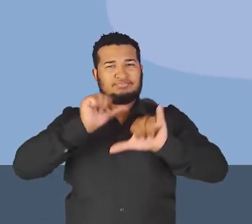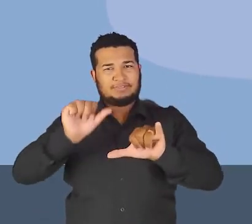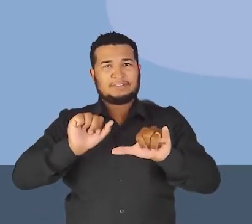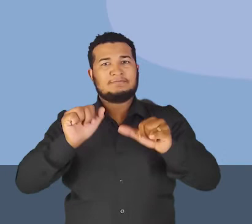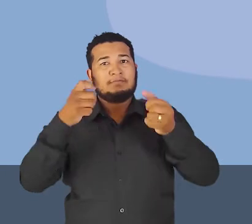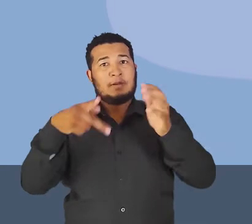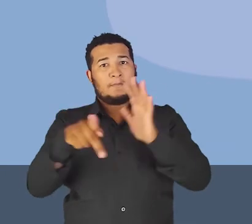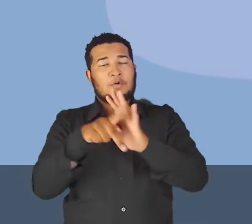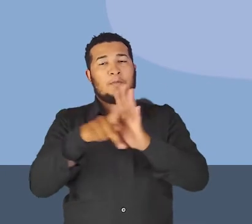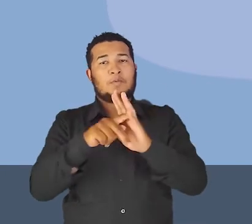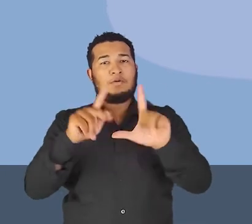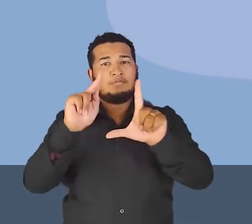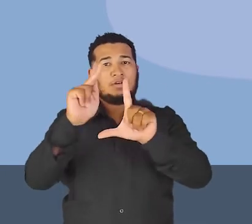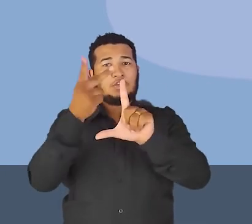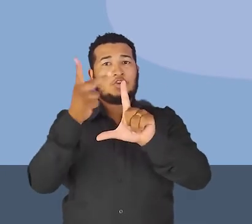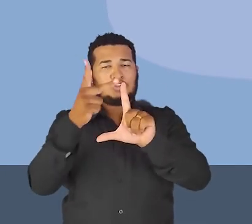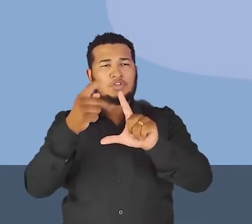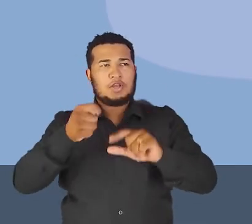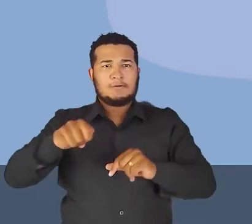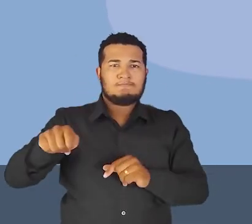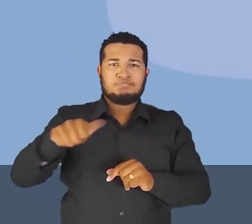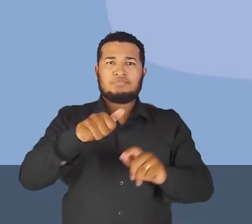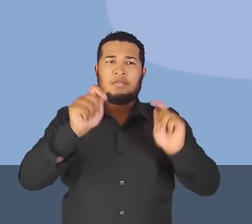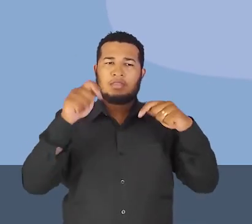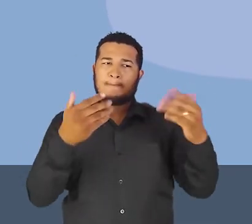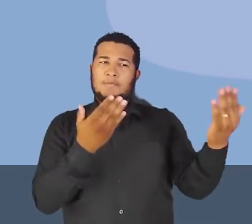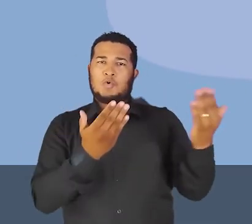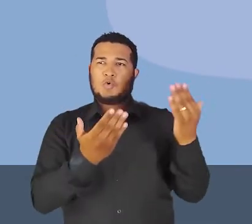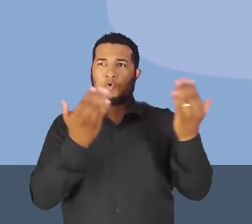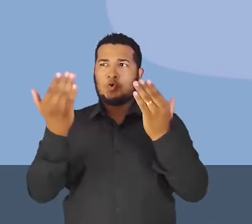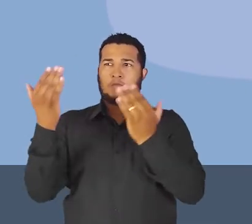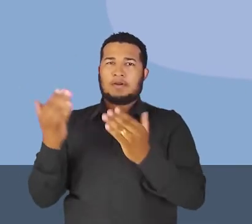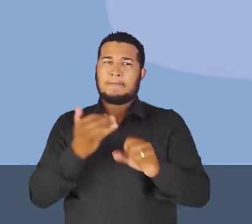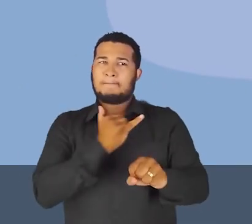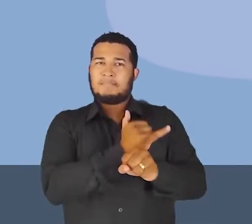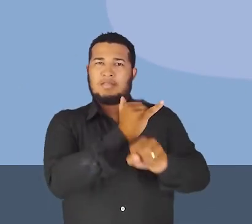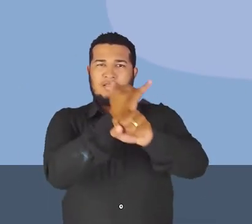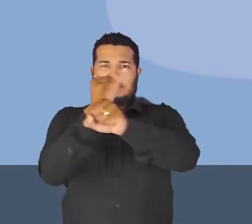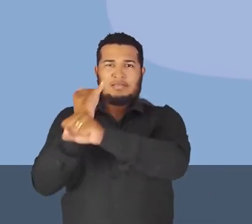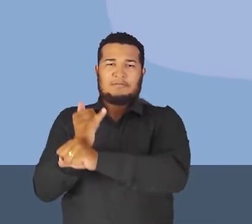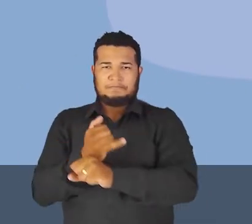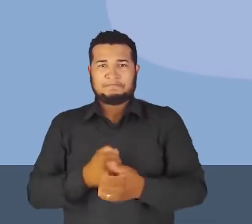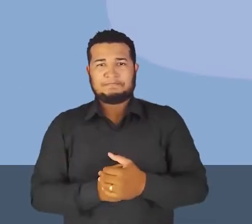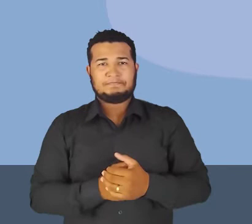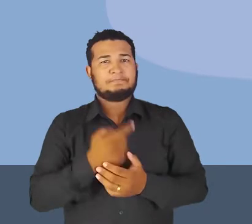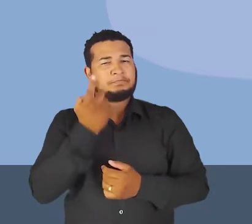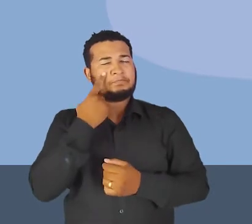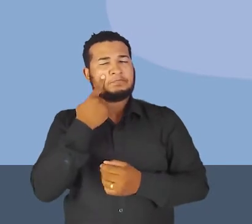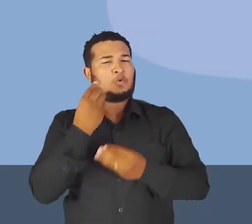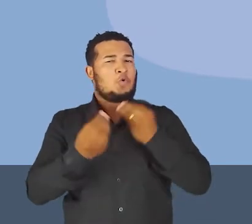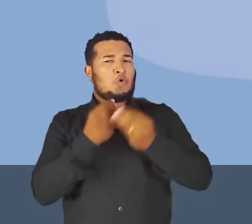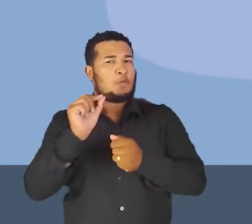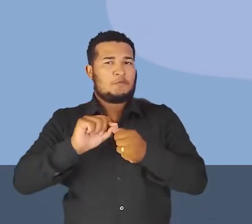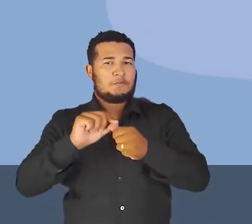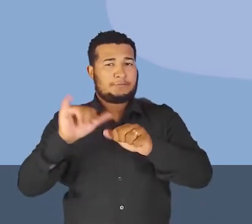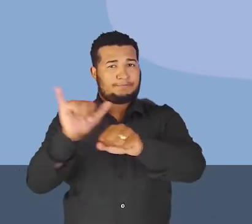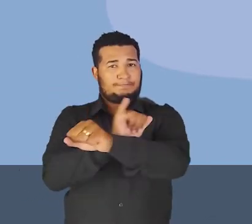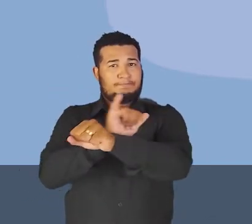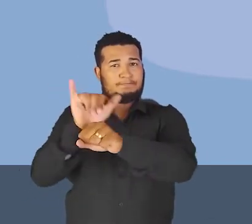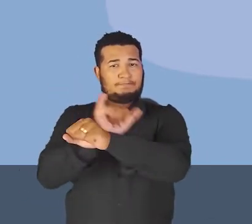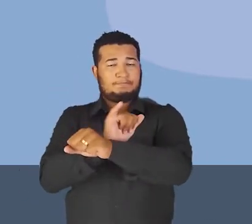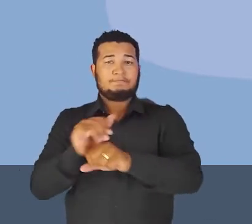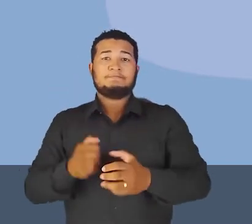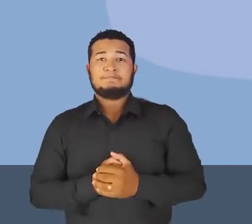oxirredução do gás hidrogênio que vai permitir uma comparação com outros metais. Dá uma olhada aí no que foi feito, olha só. Foi